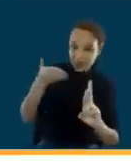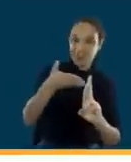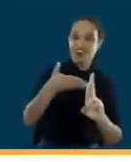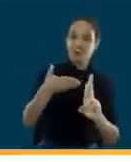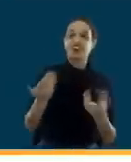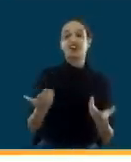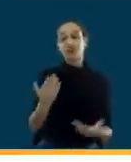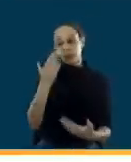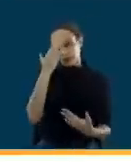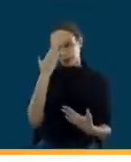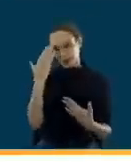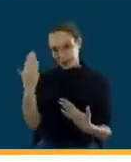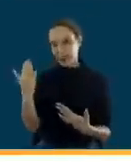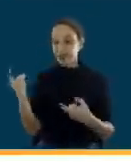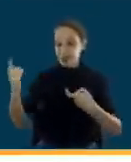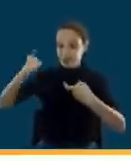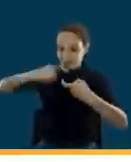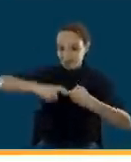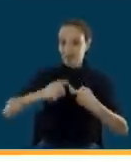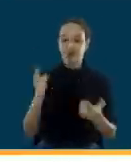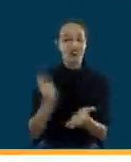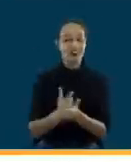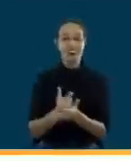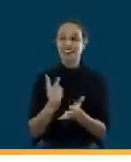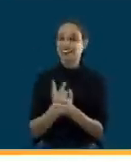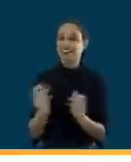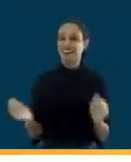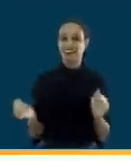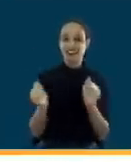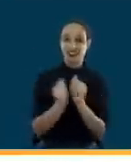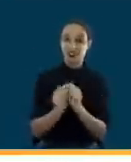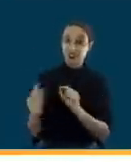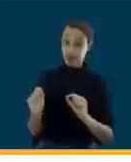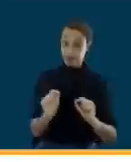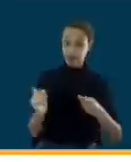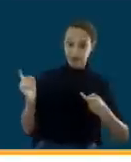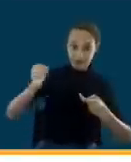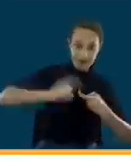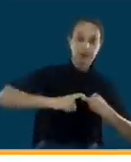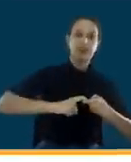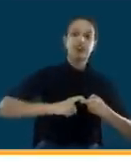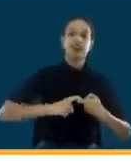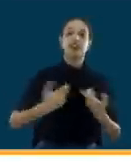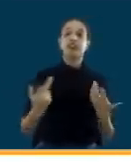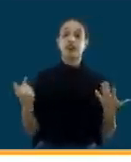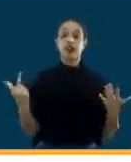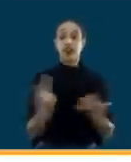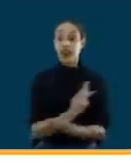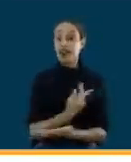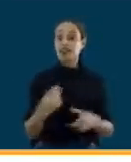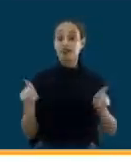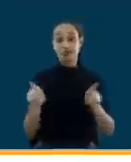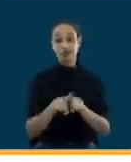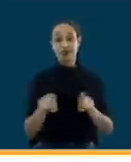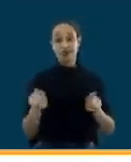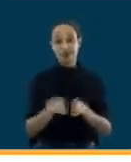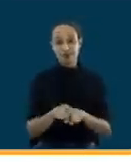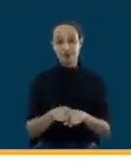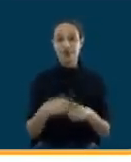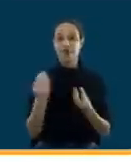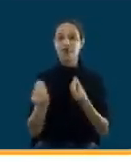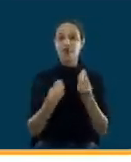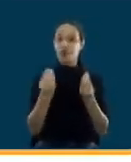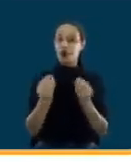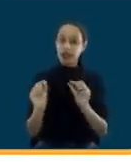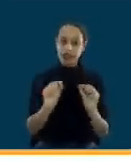pela parceria de sempre e essa parceria que se efetiva também através desse